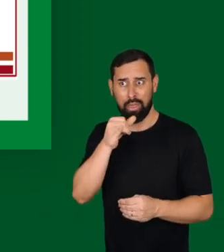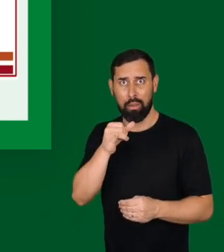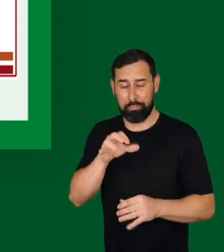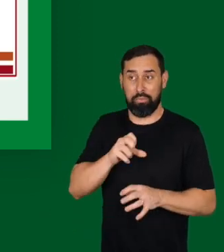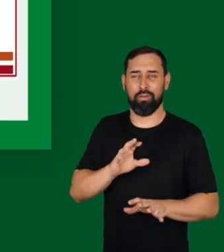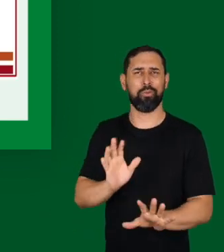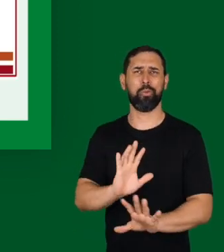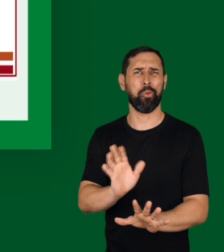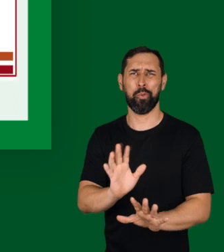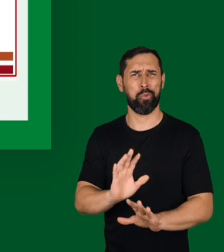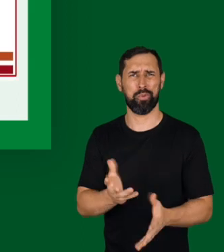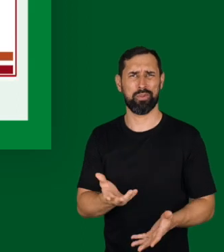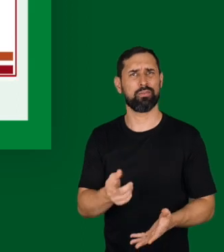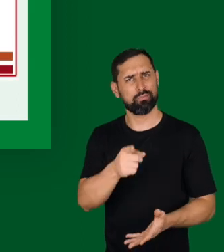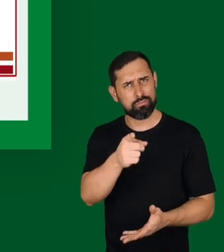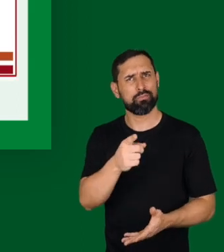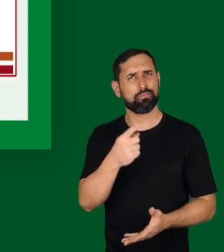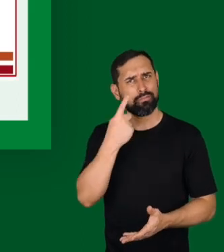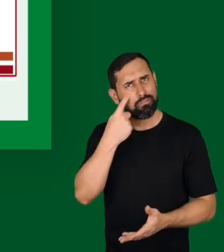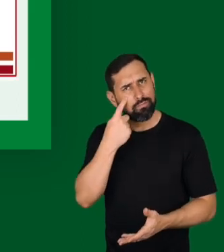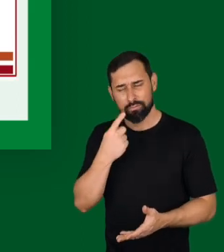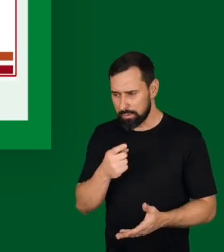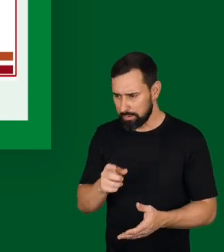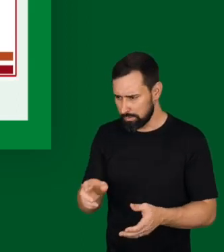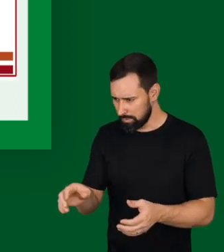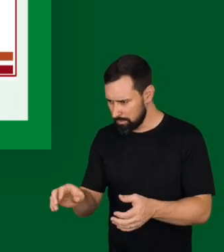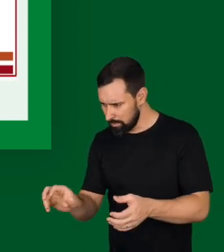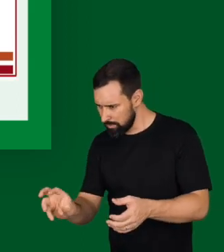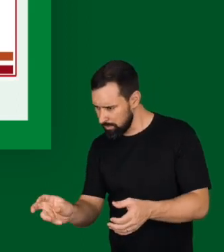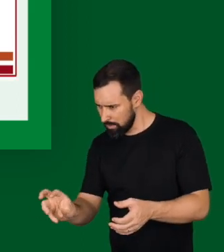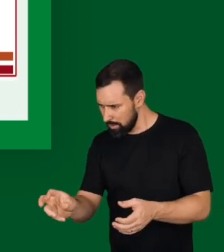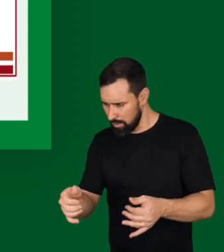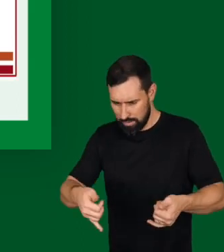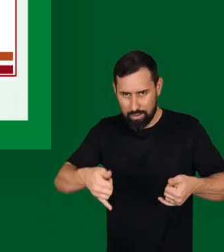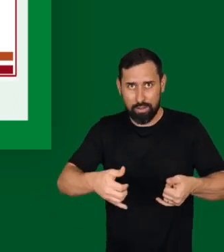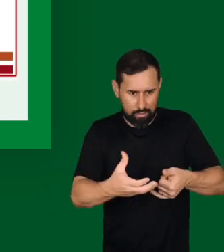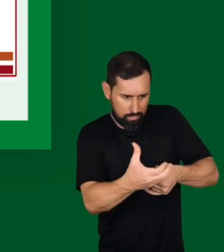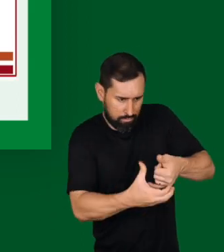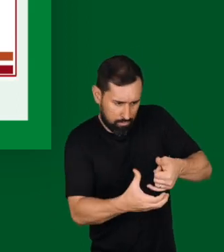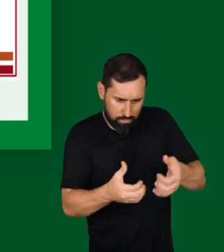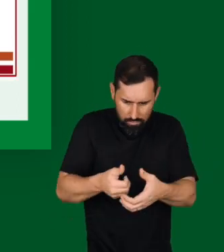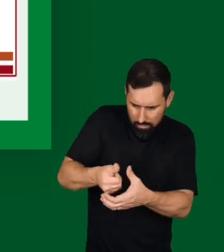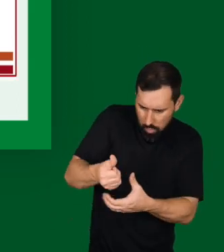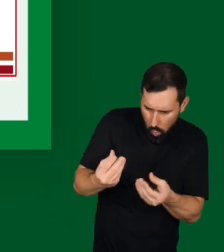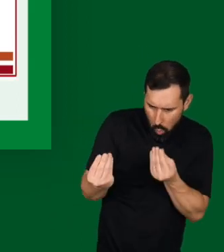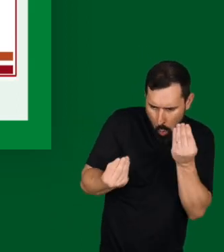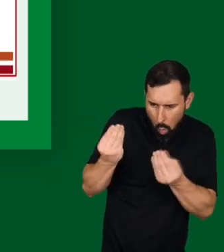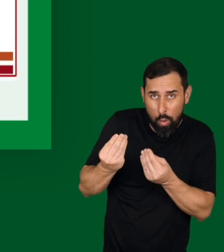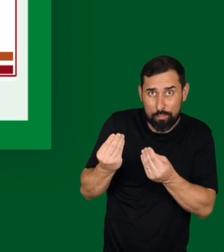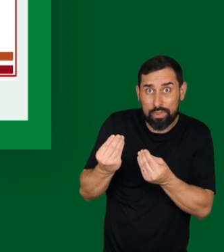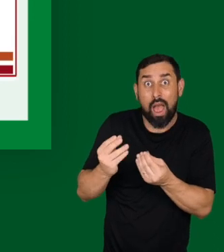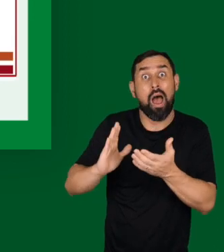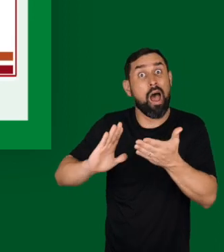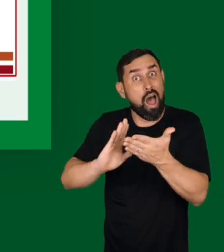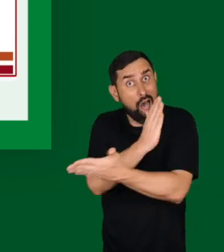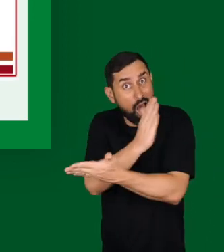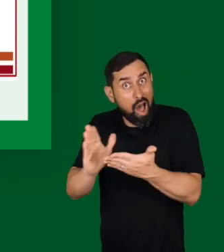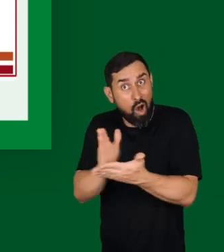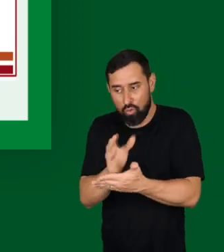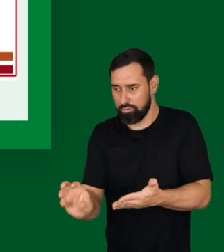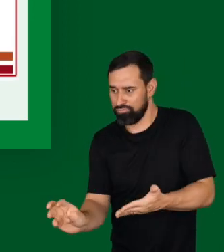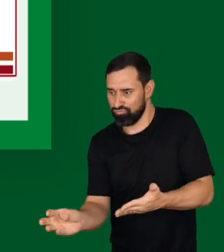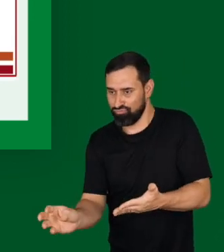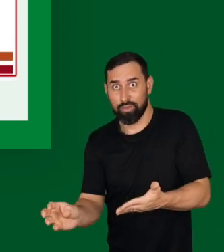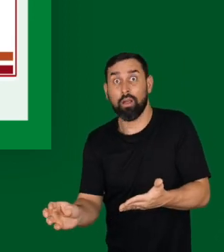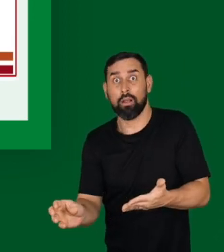dar choque se você não disparar, então não tem que ter medo. Mexa no aparelho, conheça as pás, conheçam como é que você lembrar que tem alguns